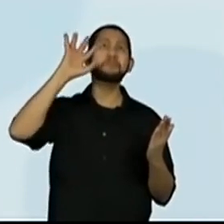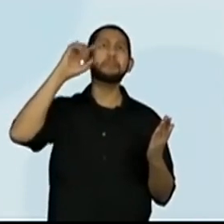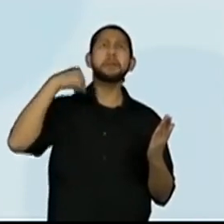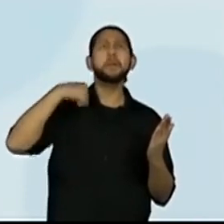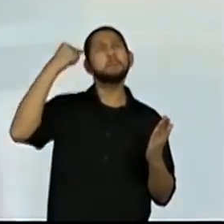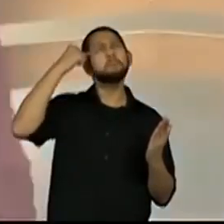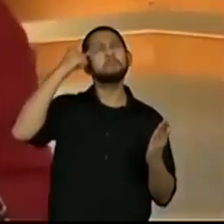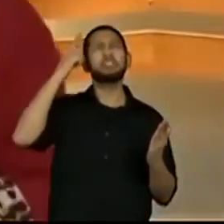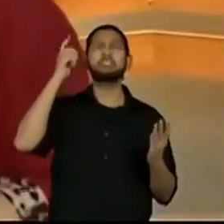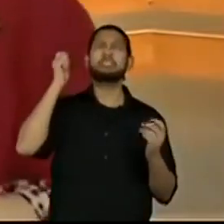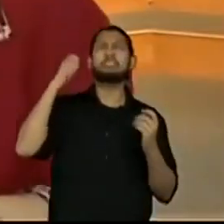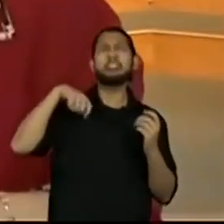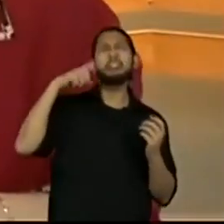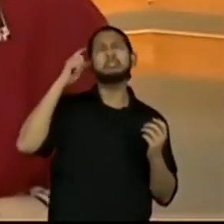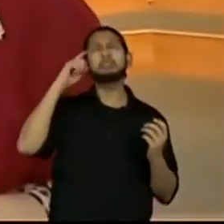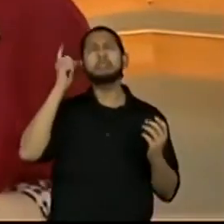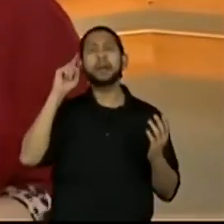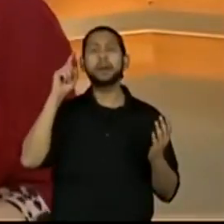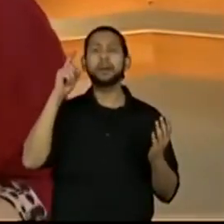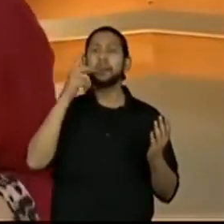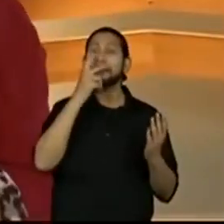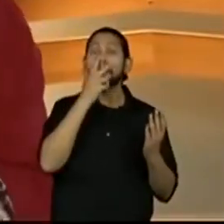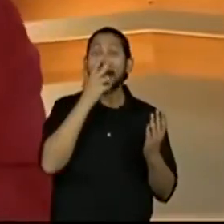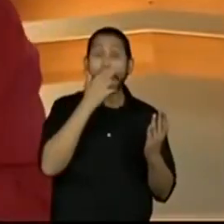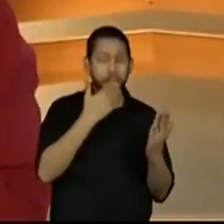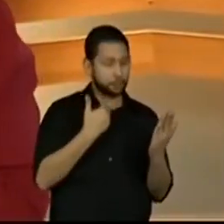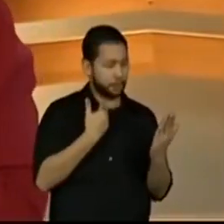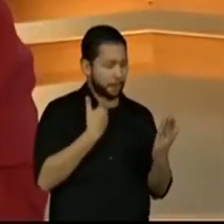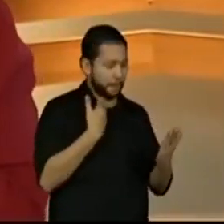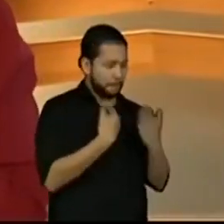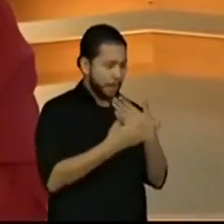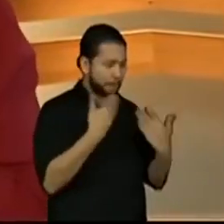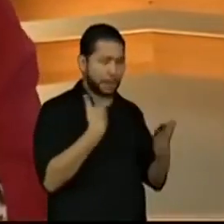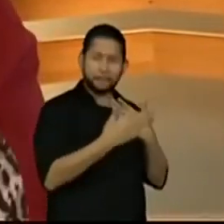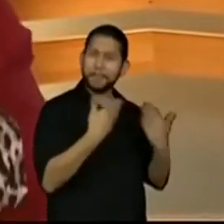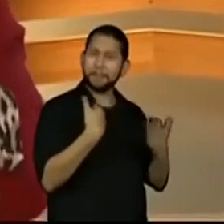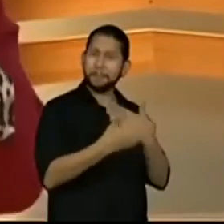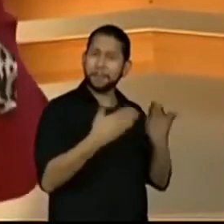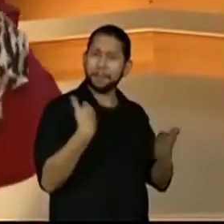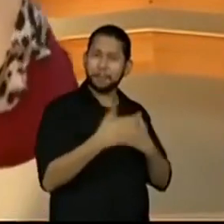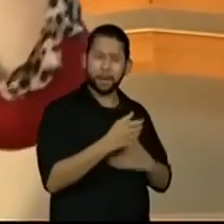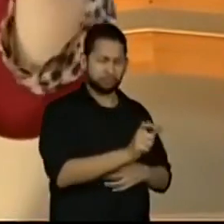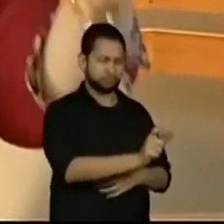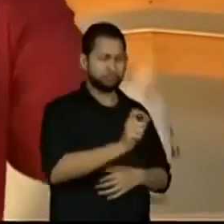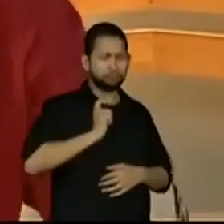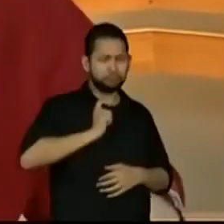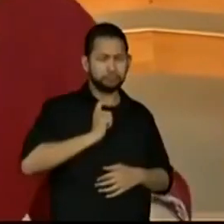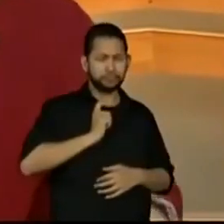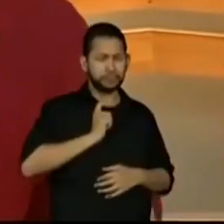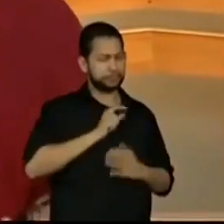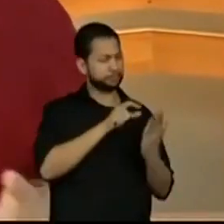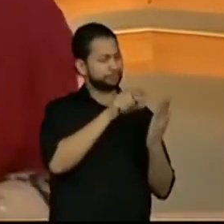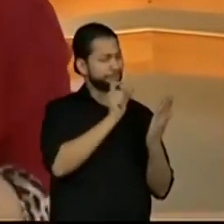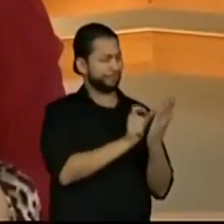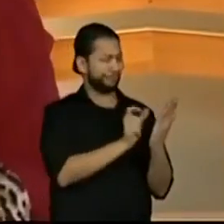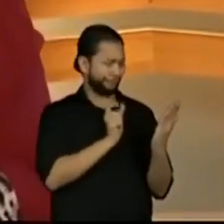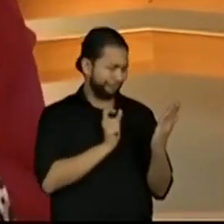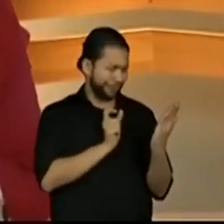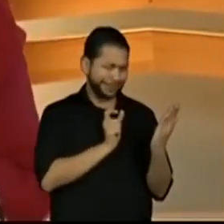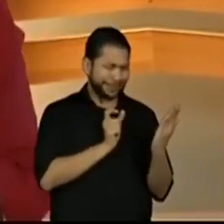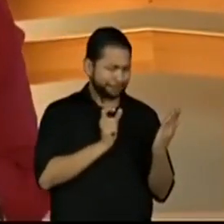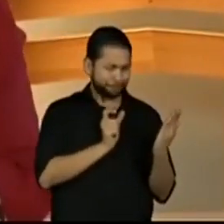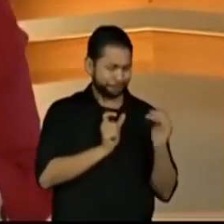com ele. Eu vou perguntar para ele. Eu vou querer pesquisar este